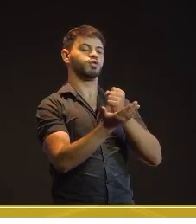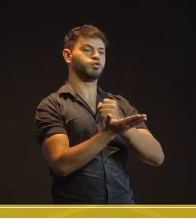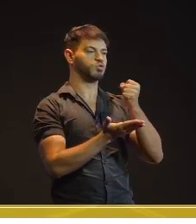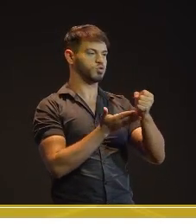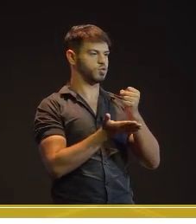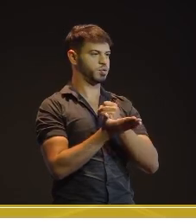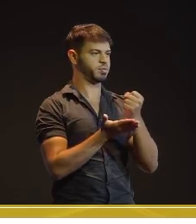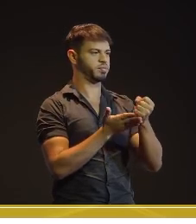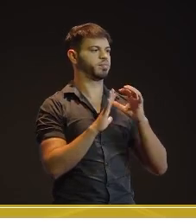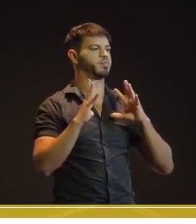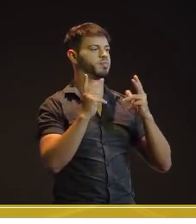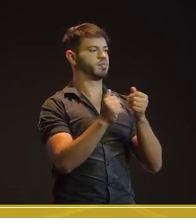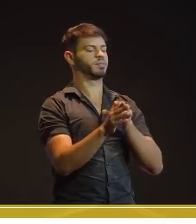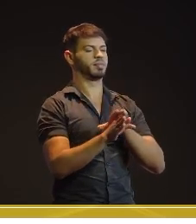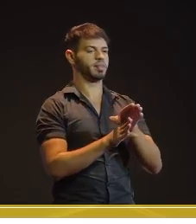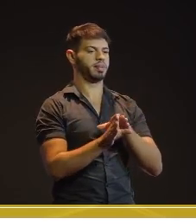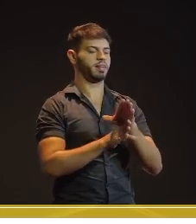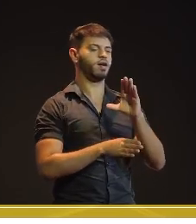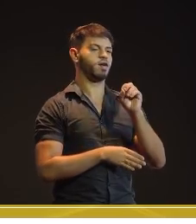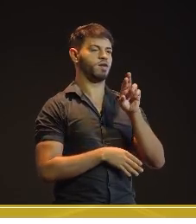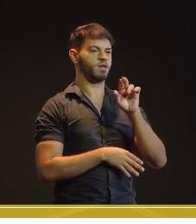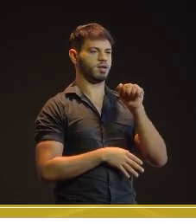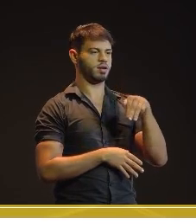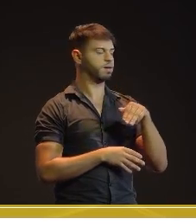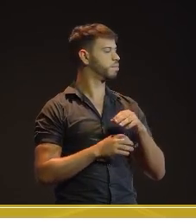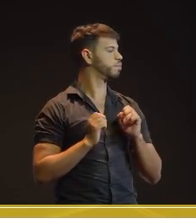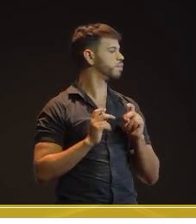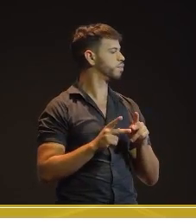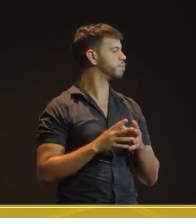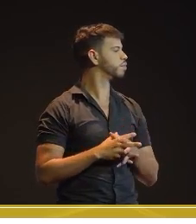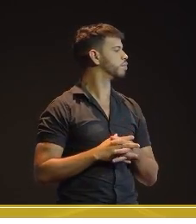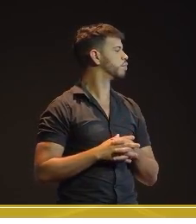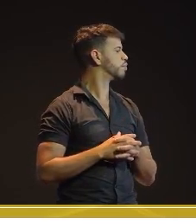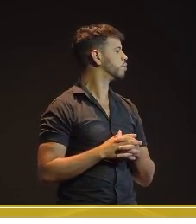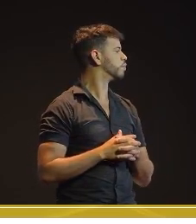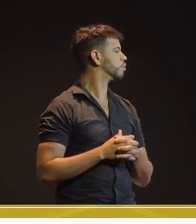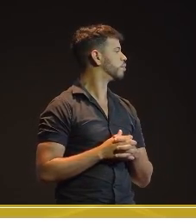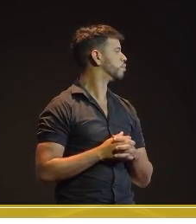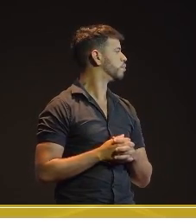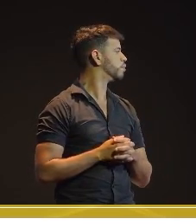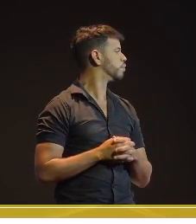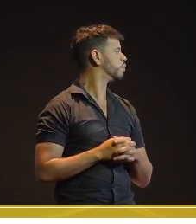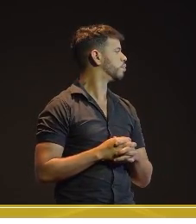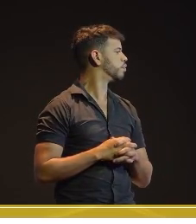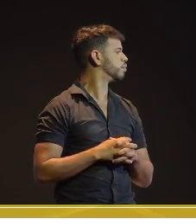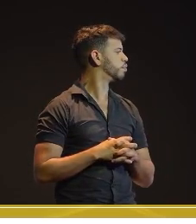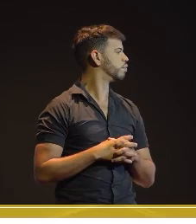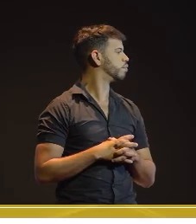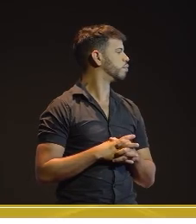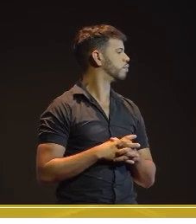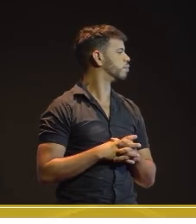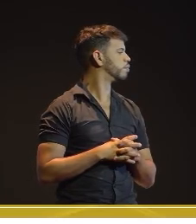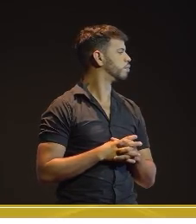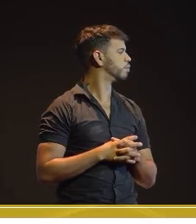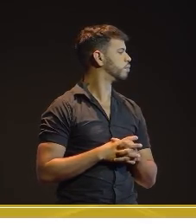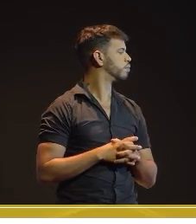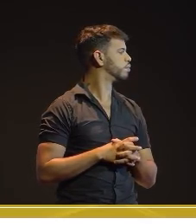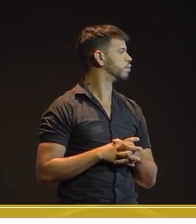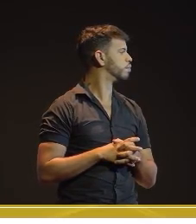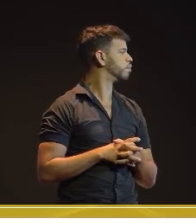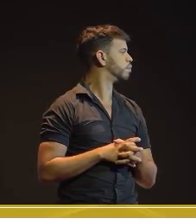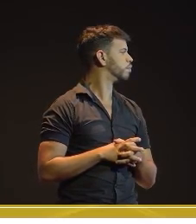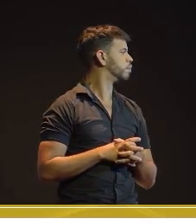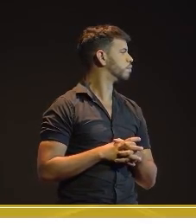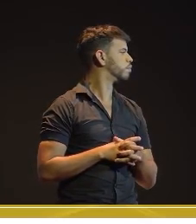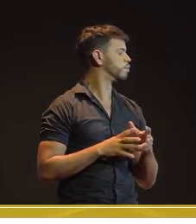de OEM, beleza? Esse time zap aqui é app mesmo? Foi muito mais rápido esse cronômetro seu, eu estava